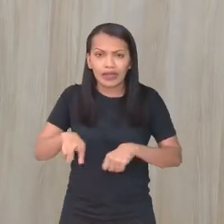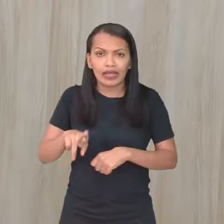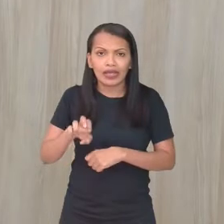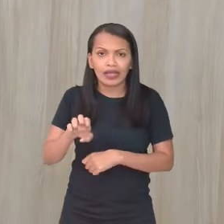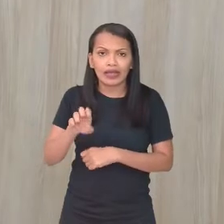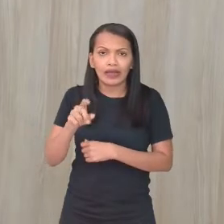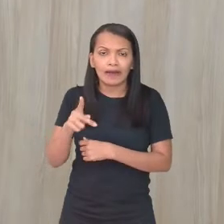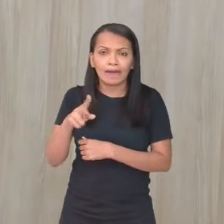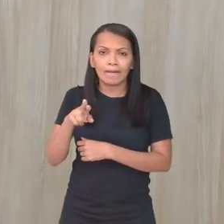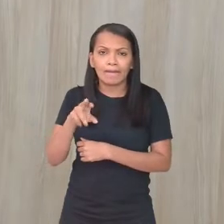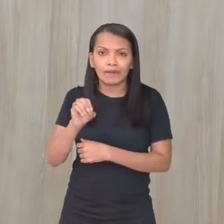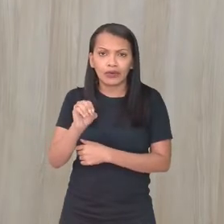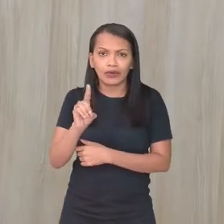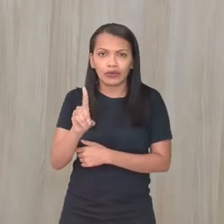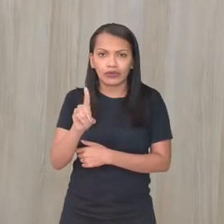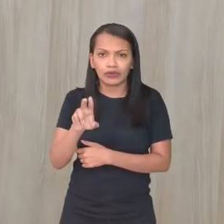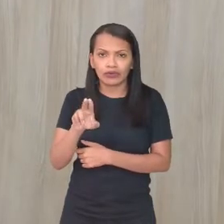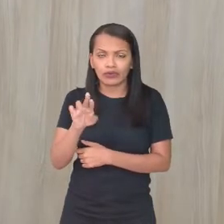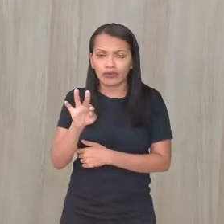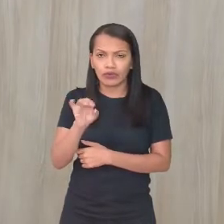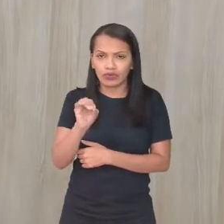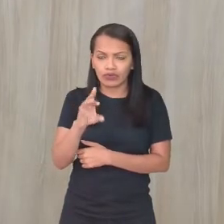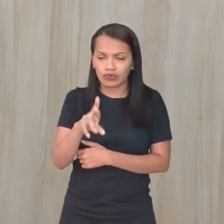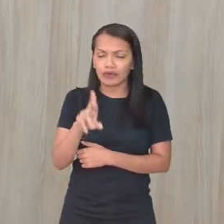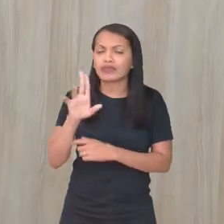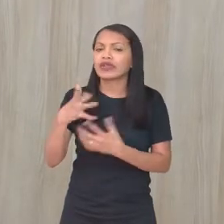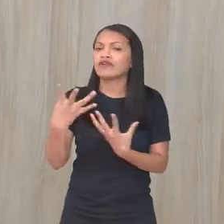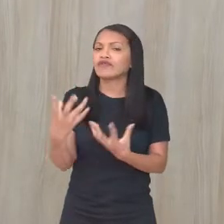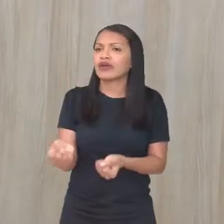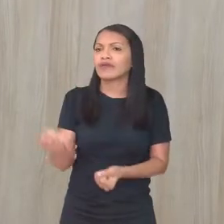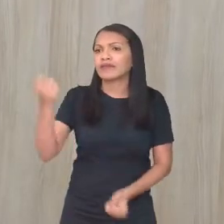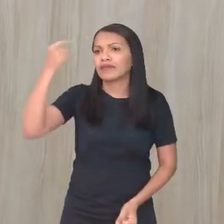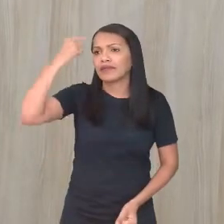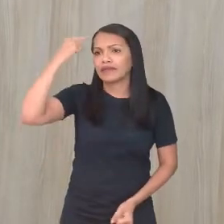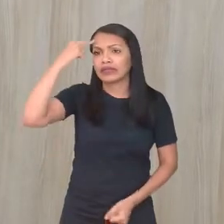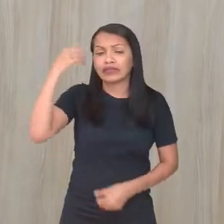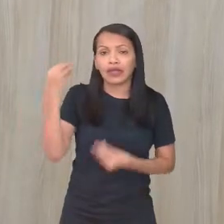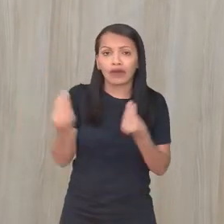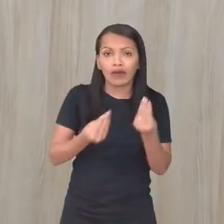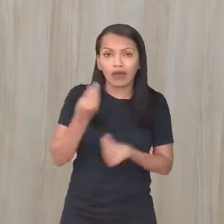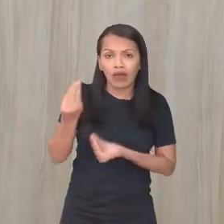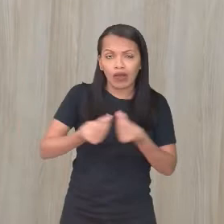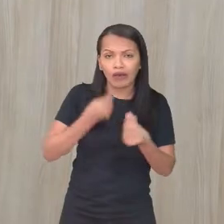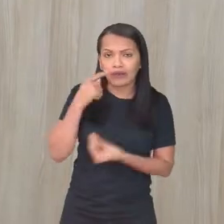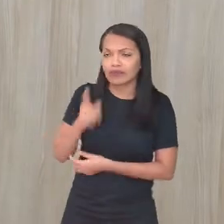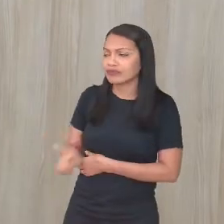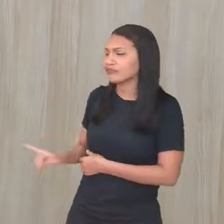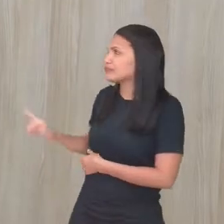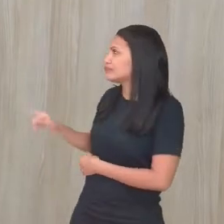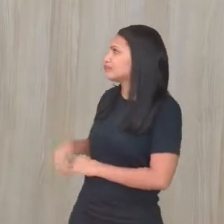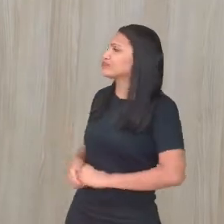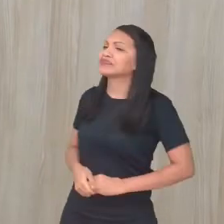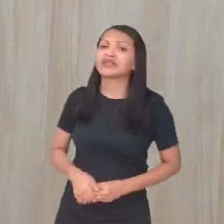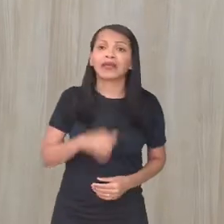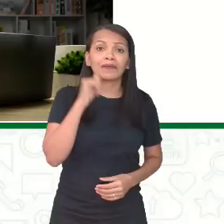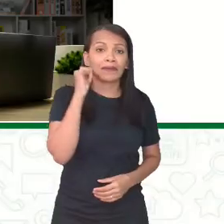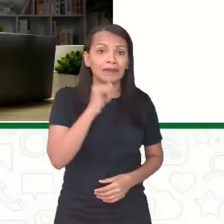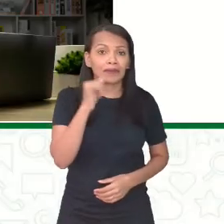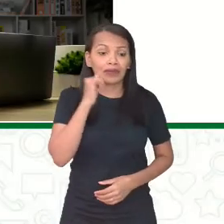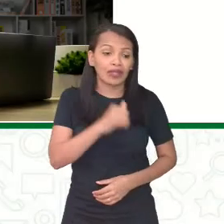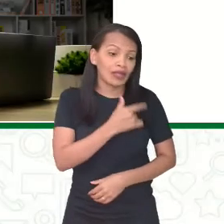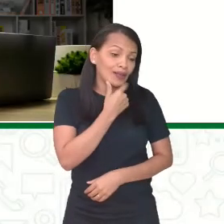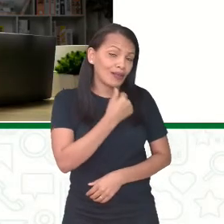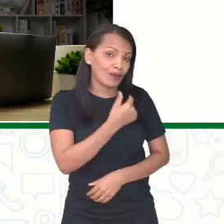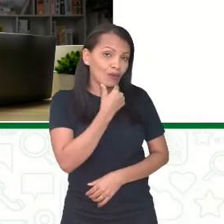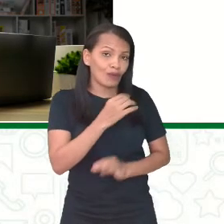Certo. Vamos pensar a respeito do sistema reprodutor feminino. Vejam aí essa representação, essa